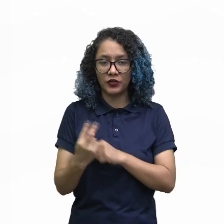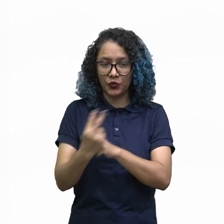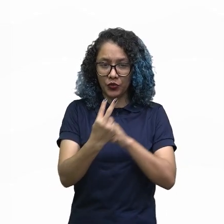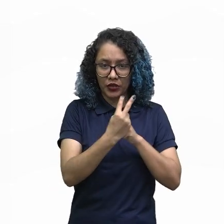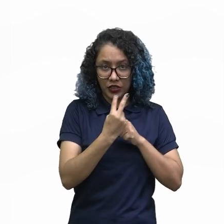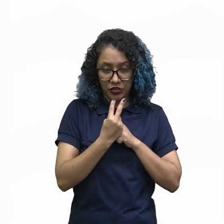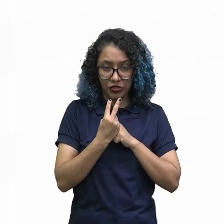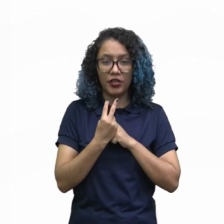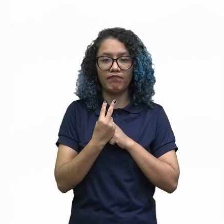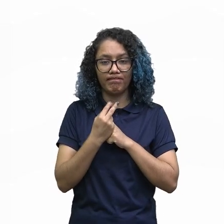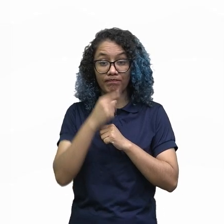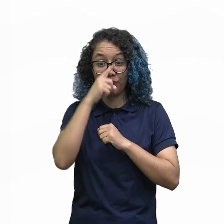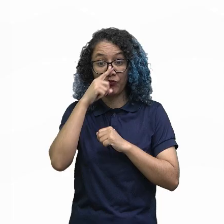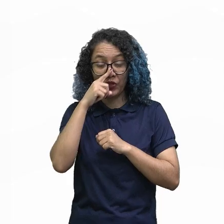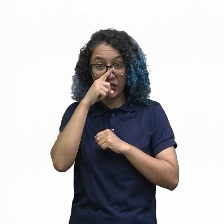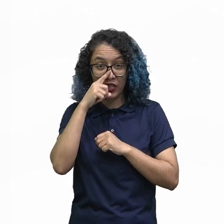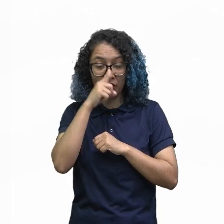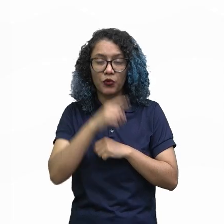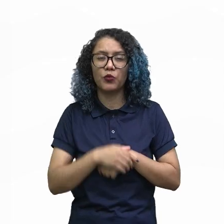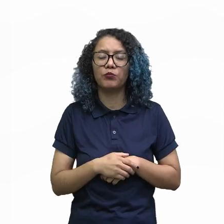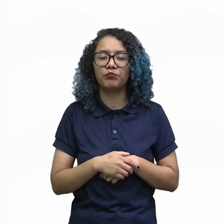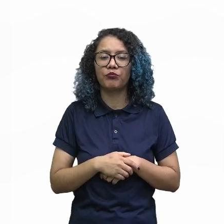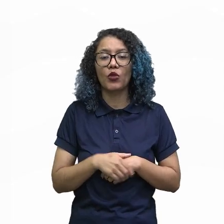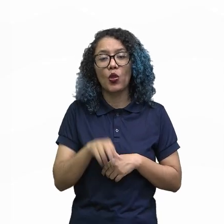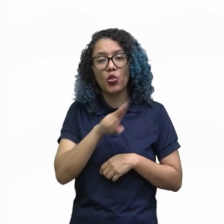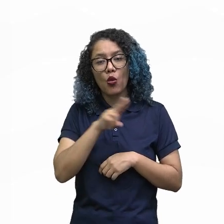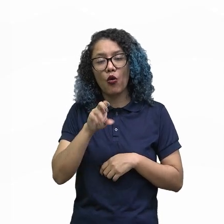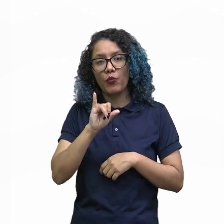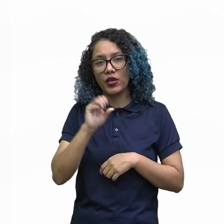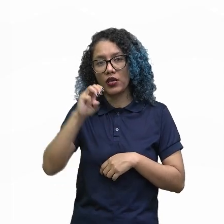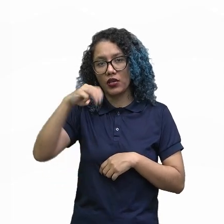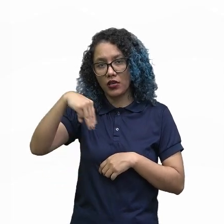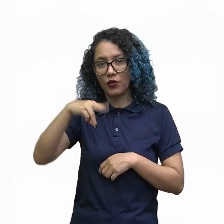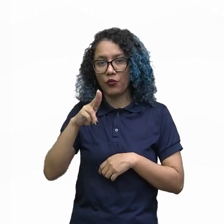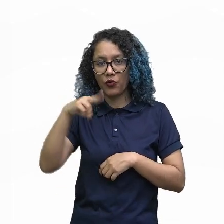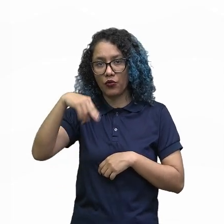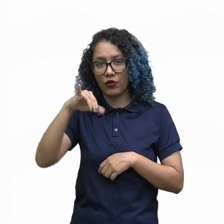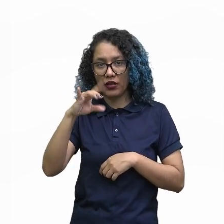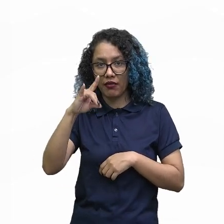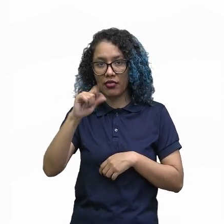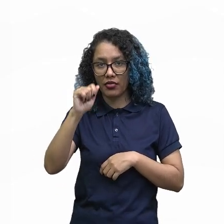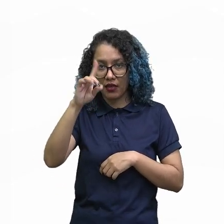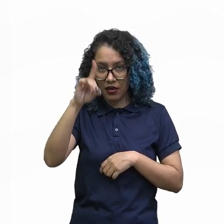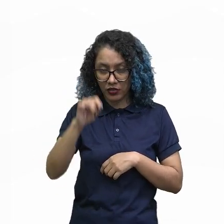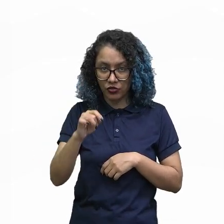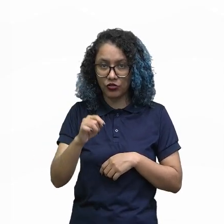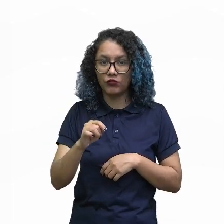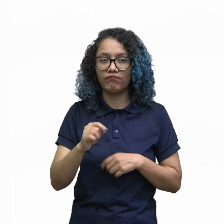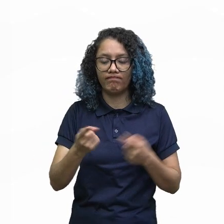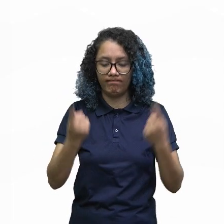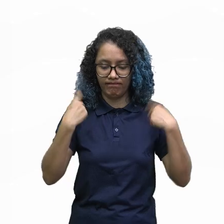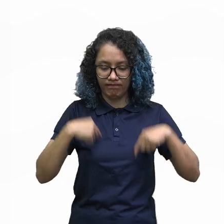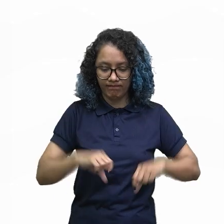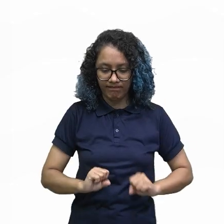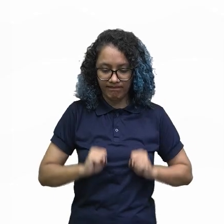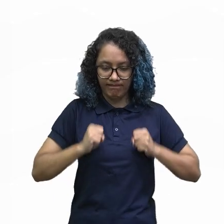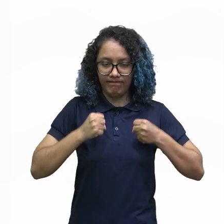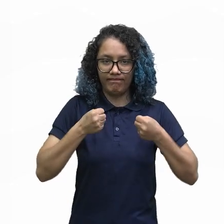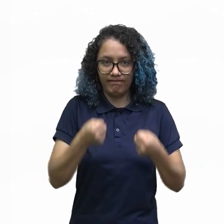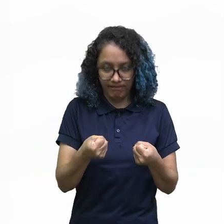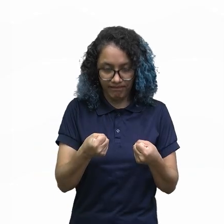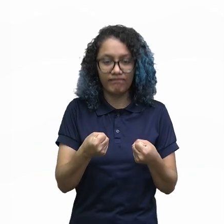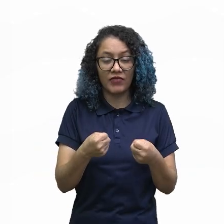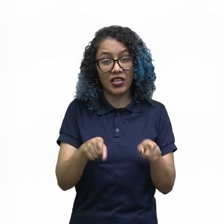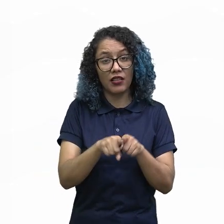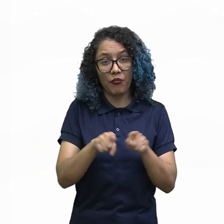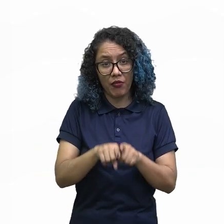proteger contra ameaças, que é chamada ali de imunidade, né? Então, a gente vai adquirir uma certa imunidade